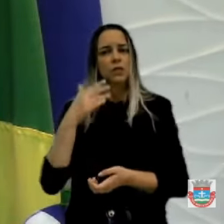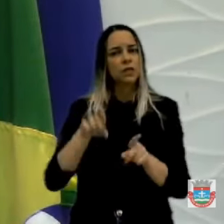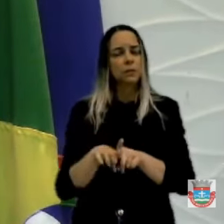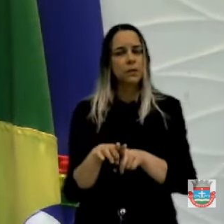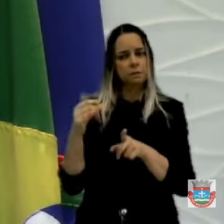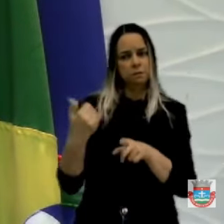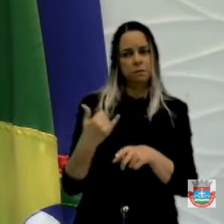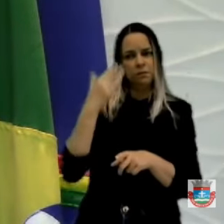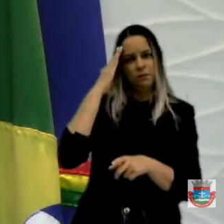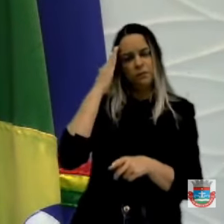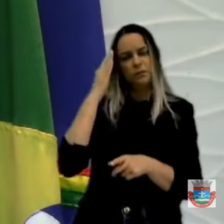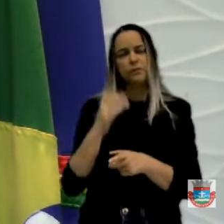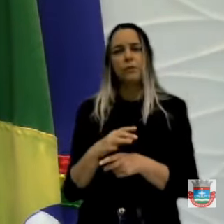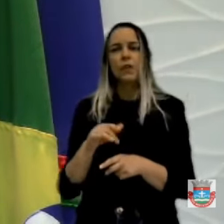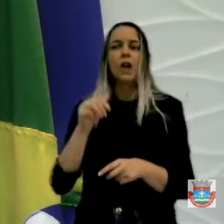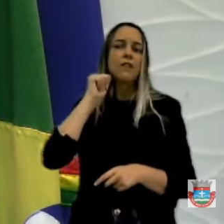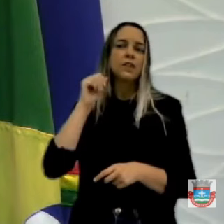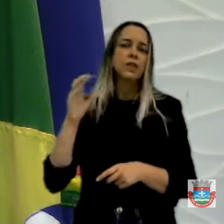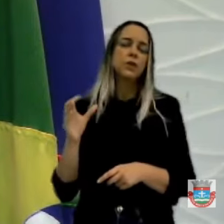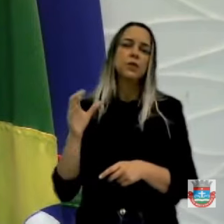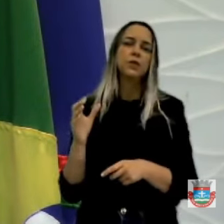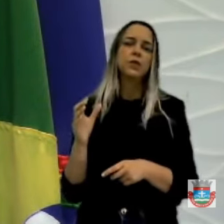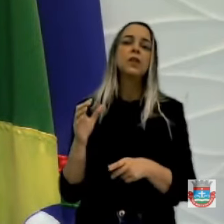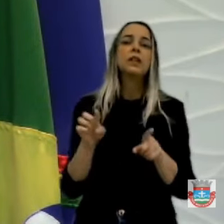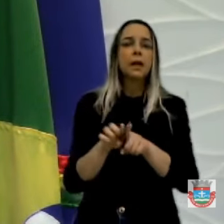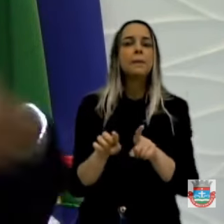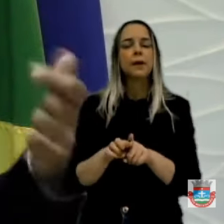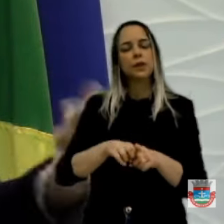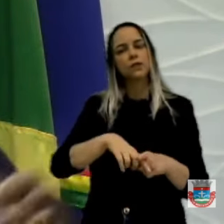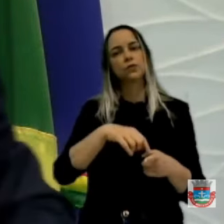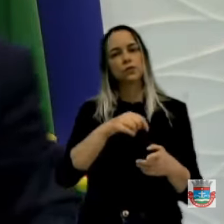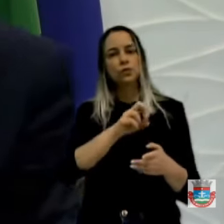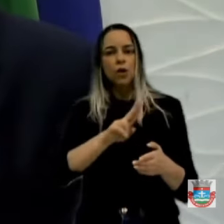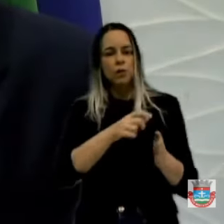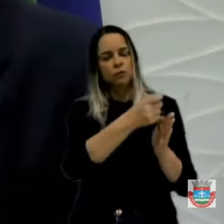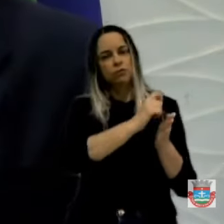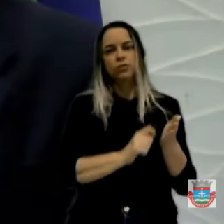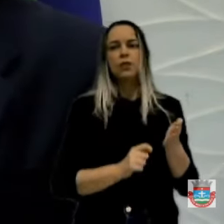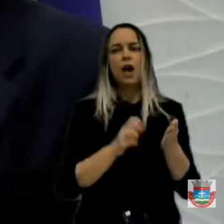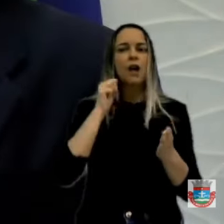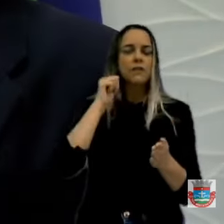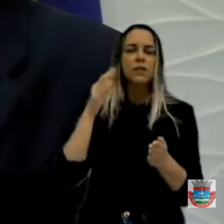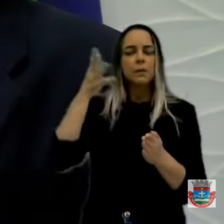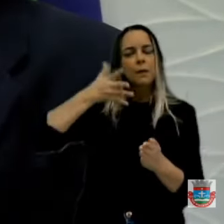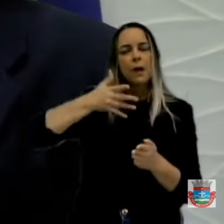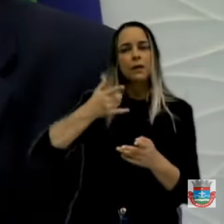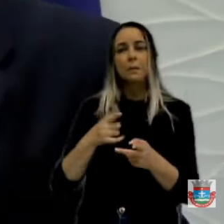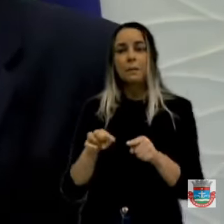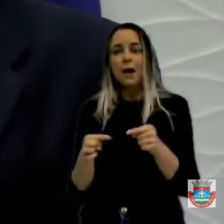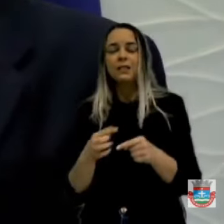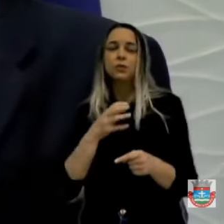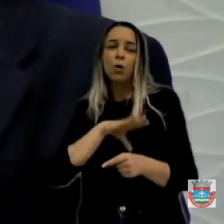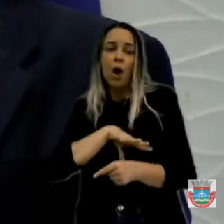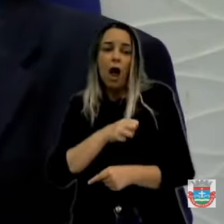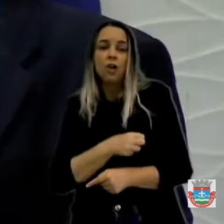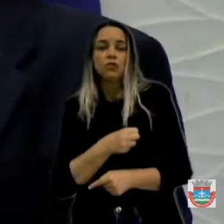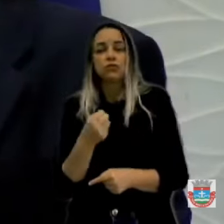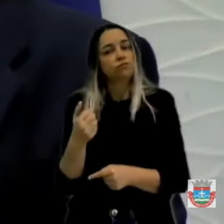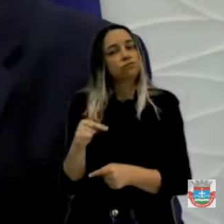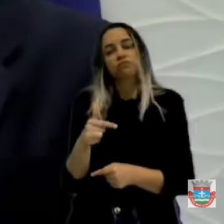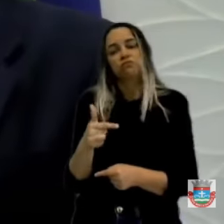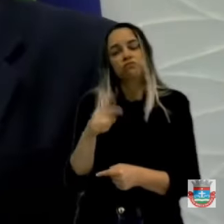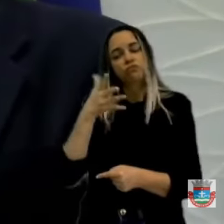vereador Avanildo estava escrito para falar e não teve coragem, senhor presidente, de falar.